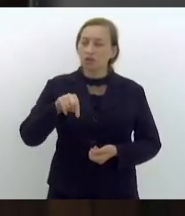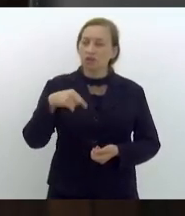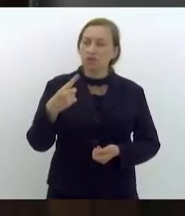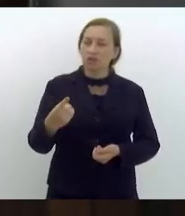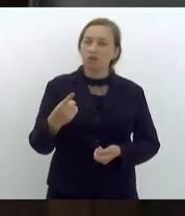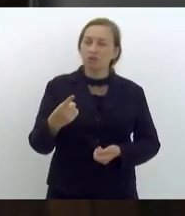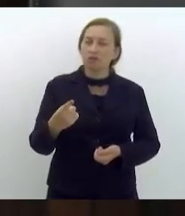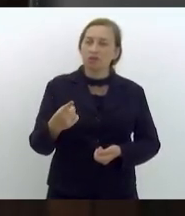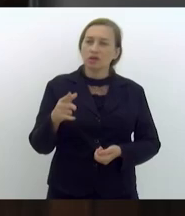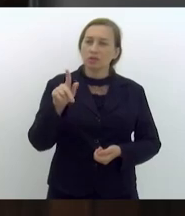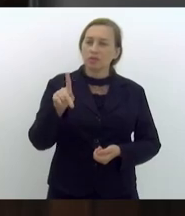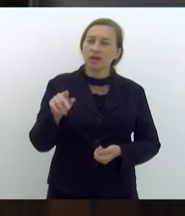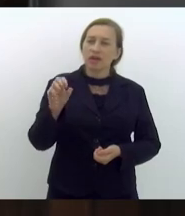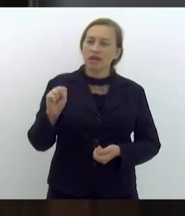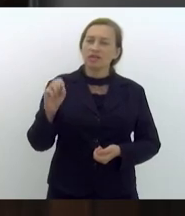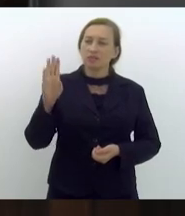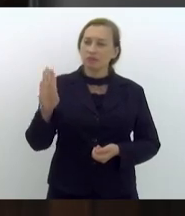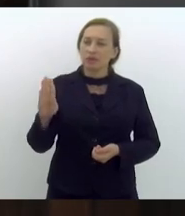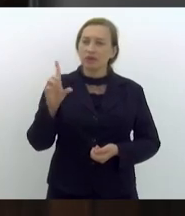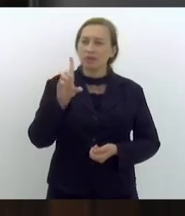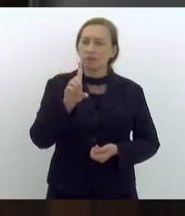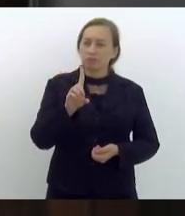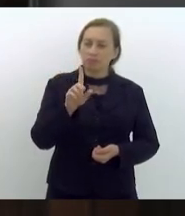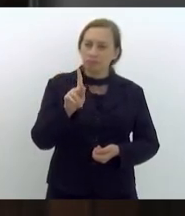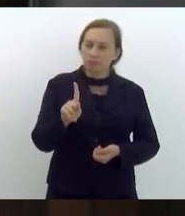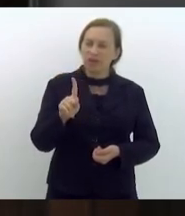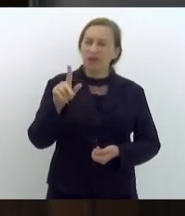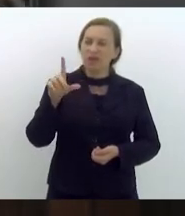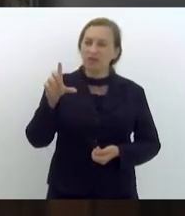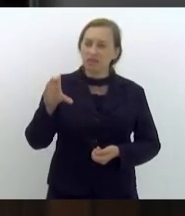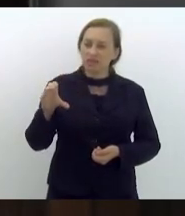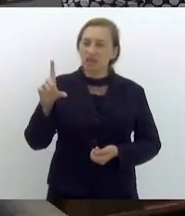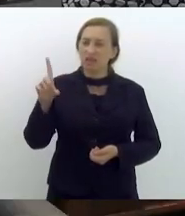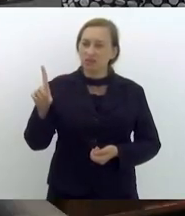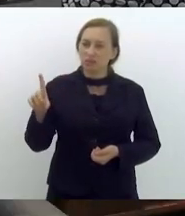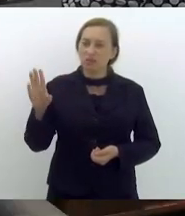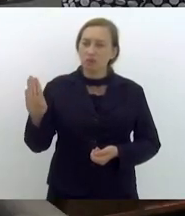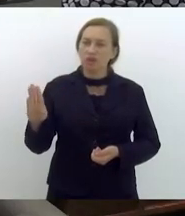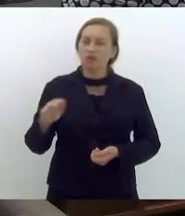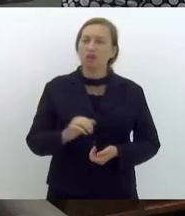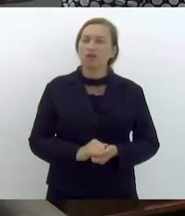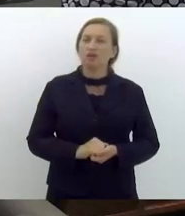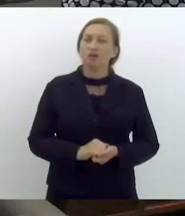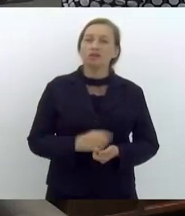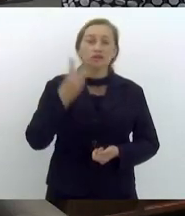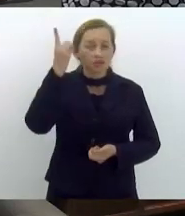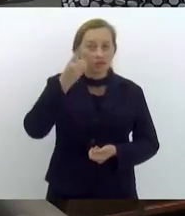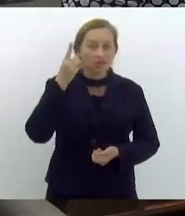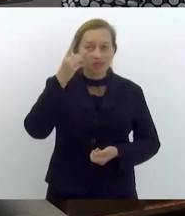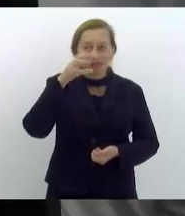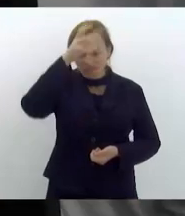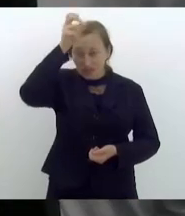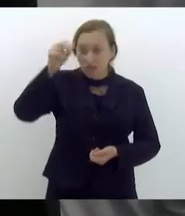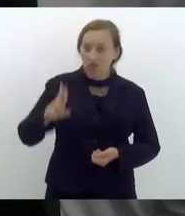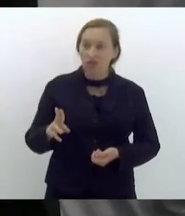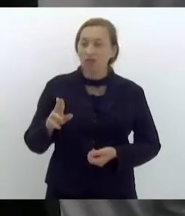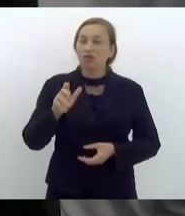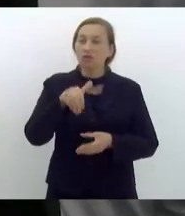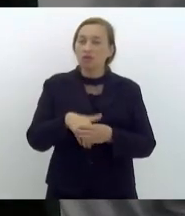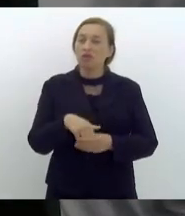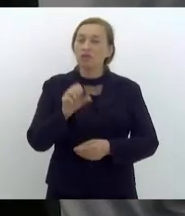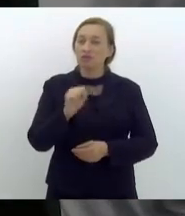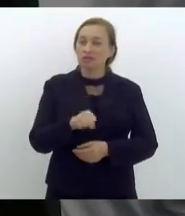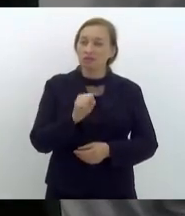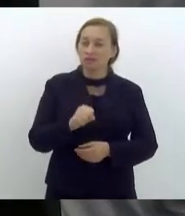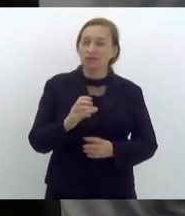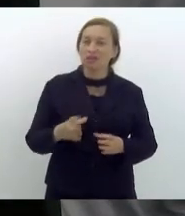PS o PSB e PC do B também eu quero encaminhar o voto favorável